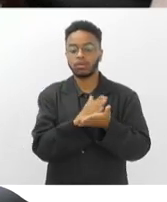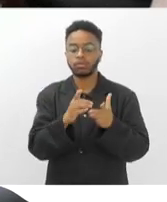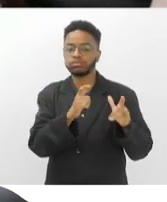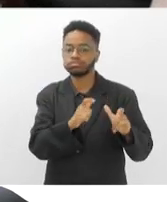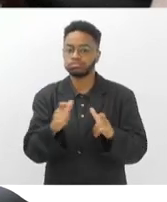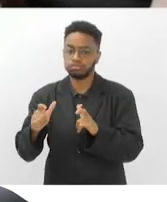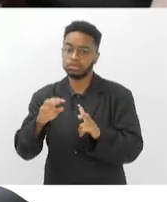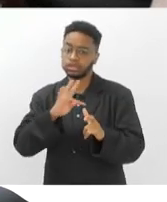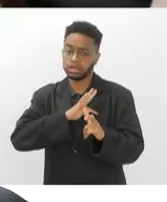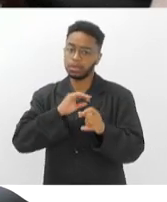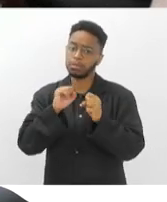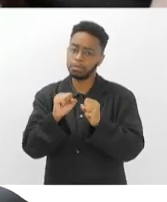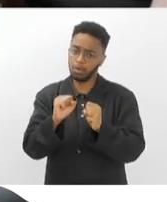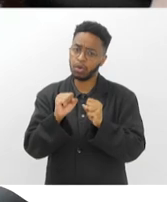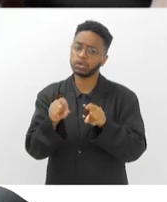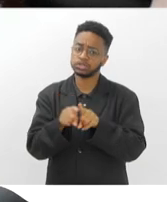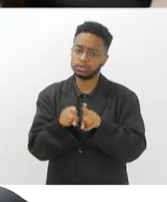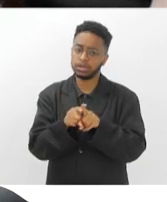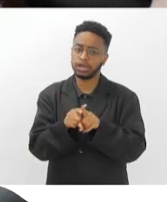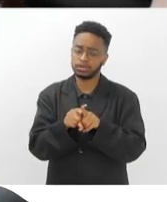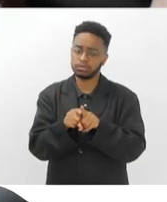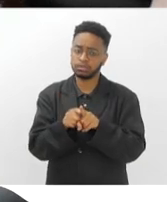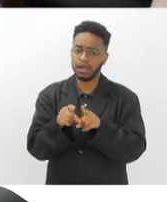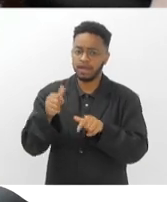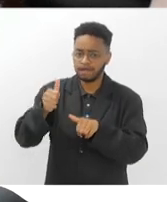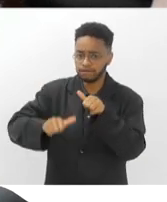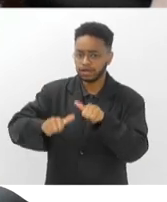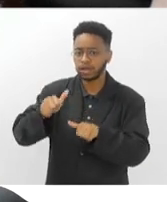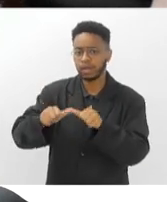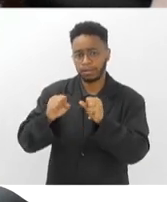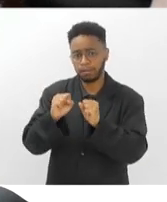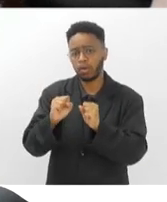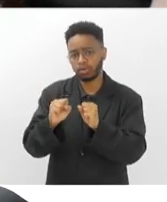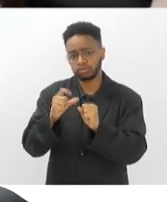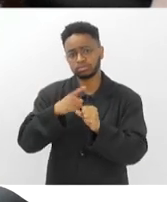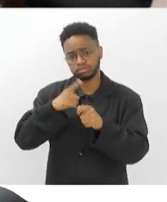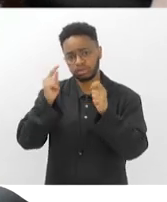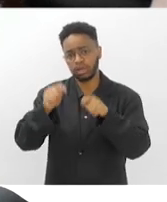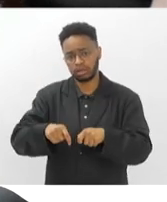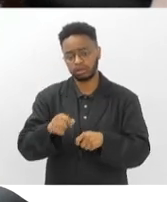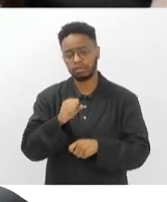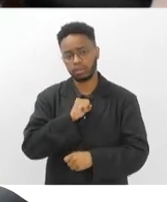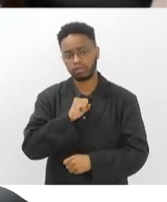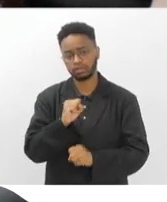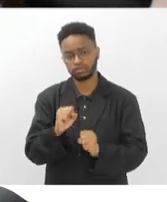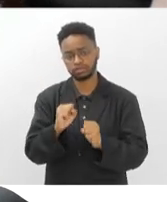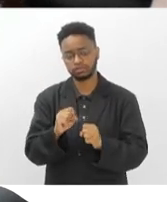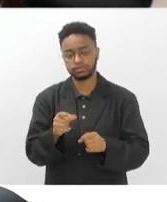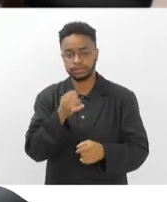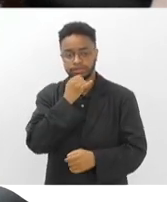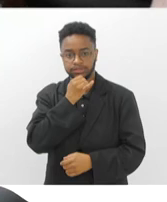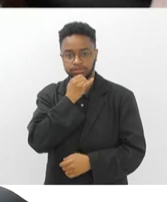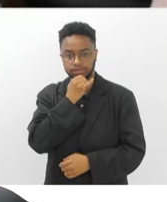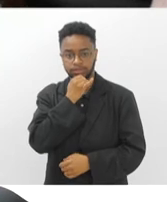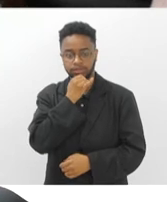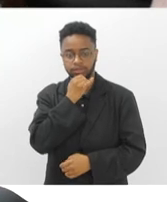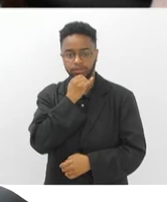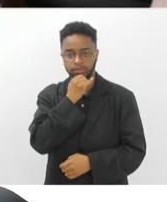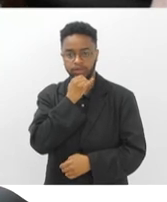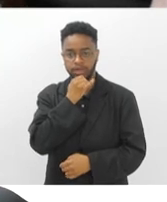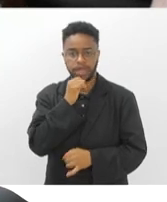os técnicos podem fazê-lo com melhor competência, né? Como, por exemplo, as